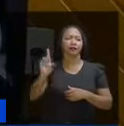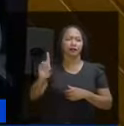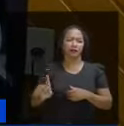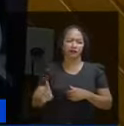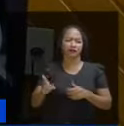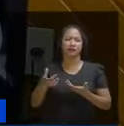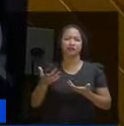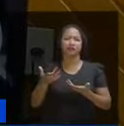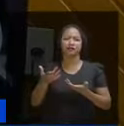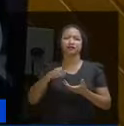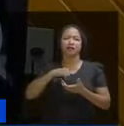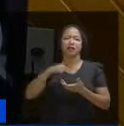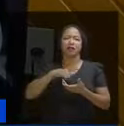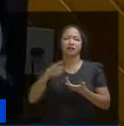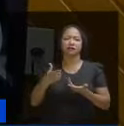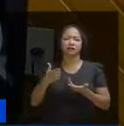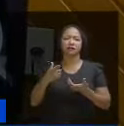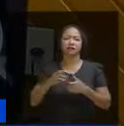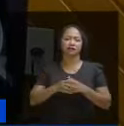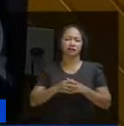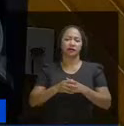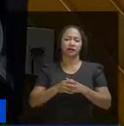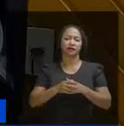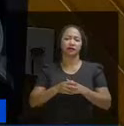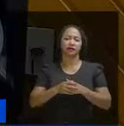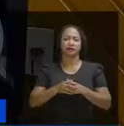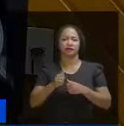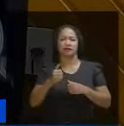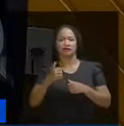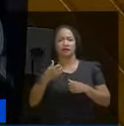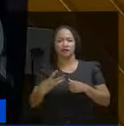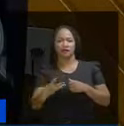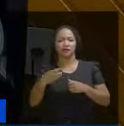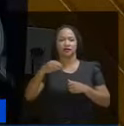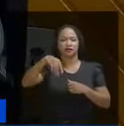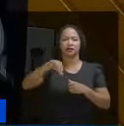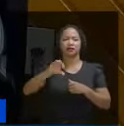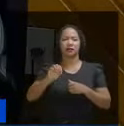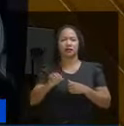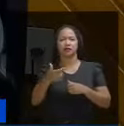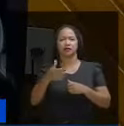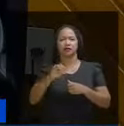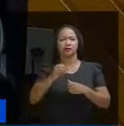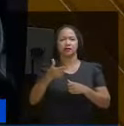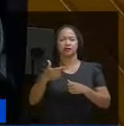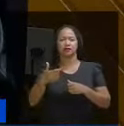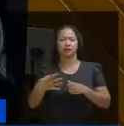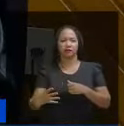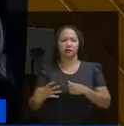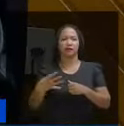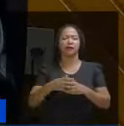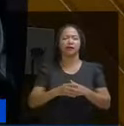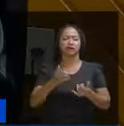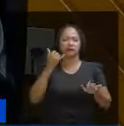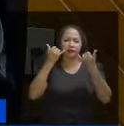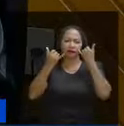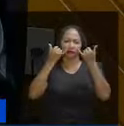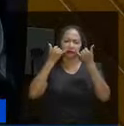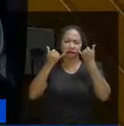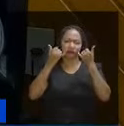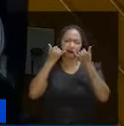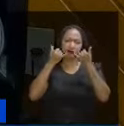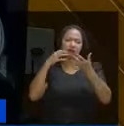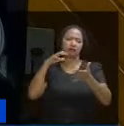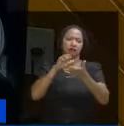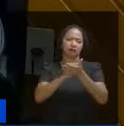do Partido dos Trabalhadores no FiliaWeb datada em 13 de maio de 2024, consoante informação do cartório